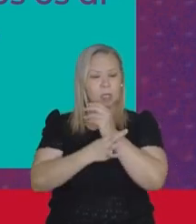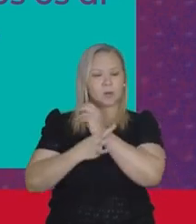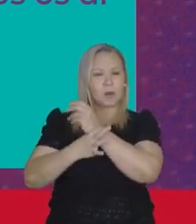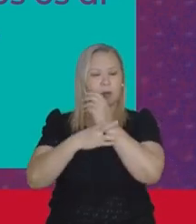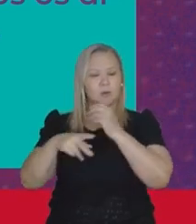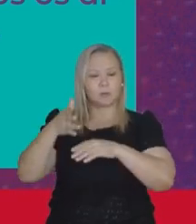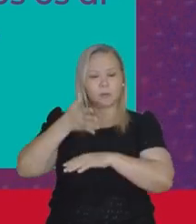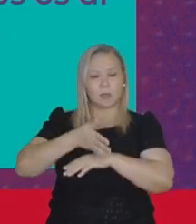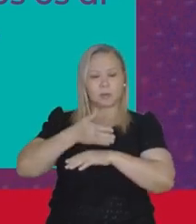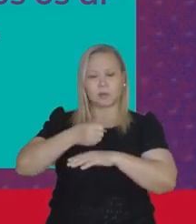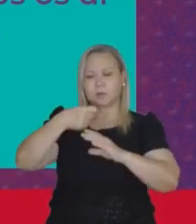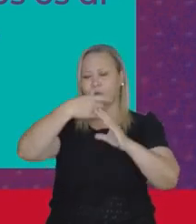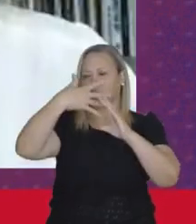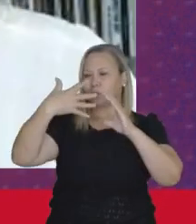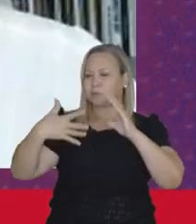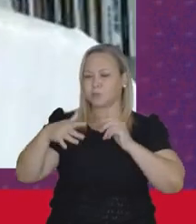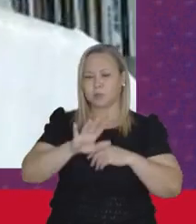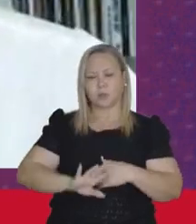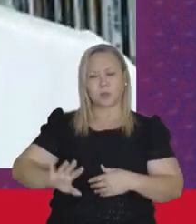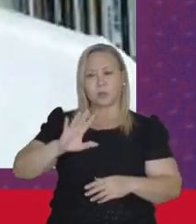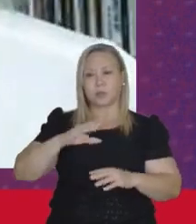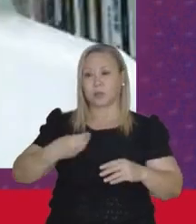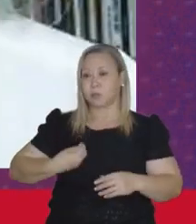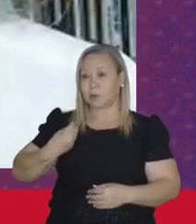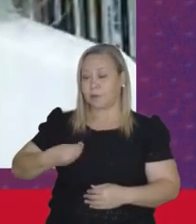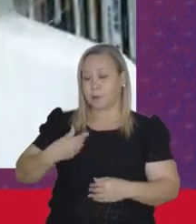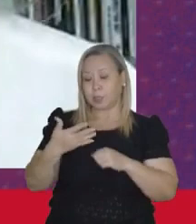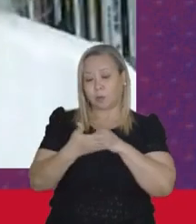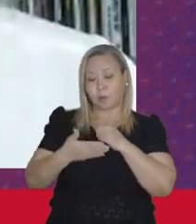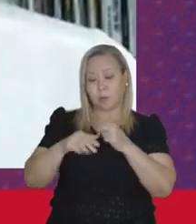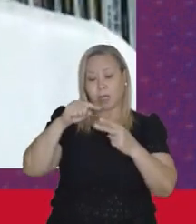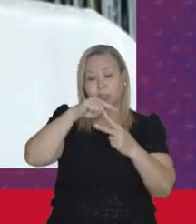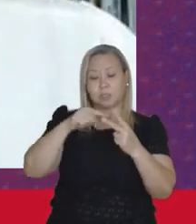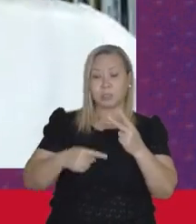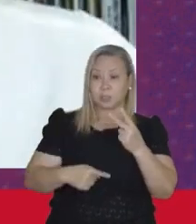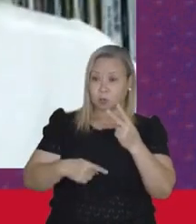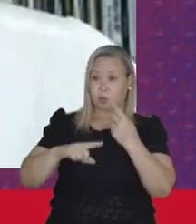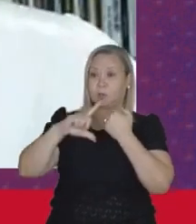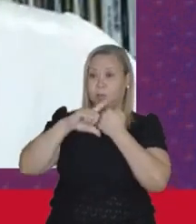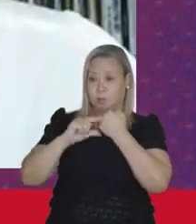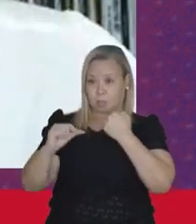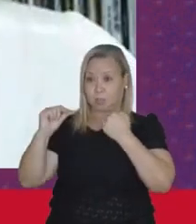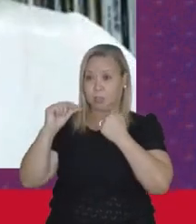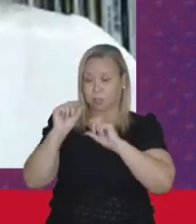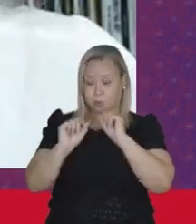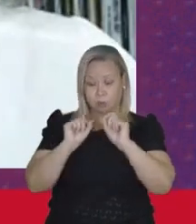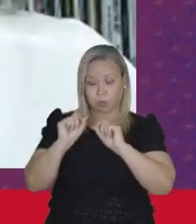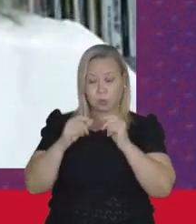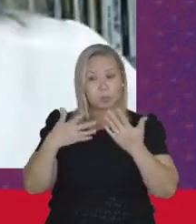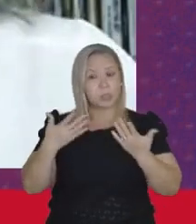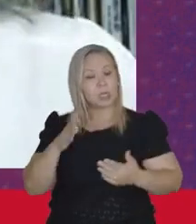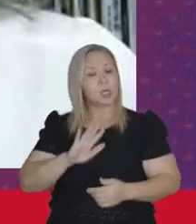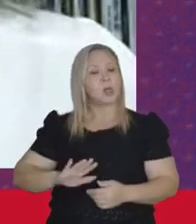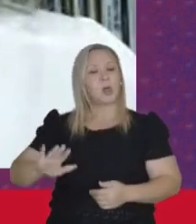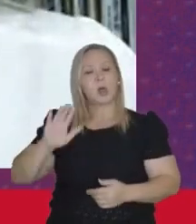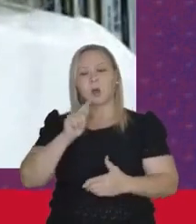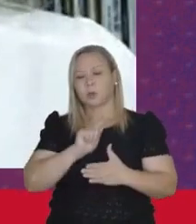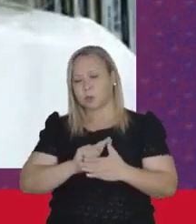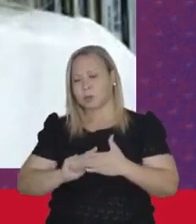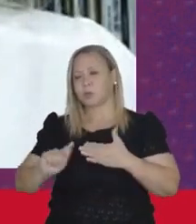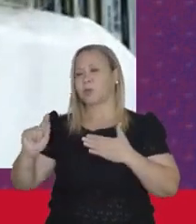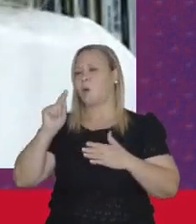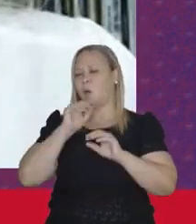os aspectos da vida. Então, são com base nesses 2 artigos que todos os gestores